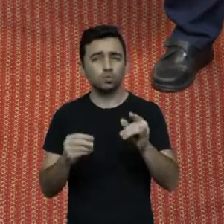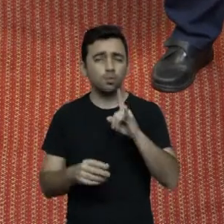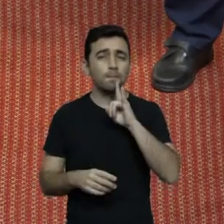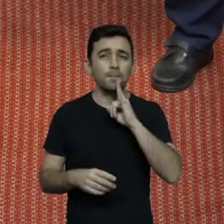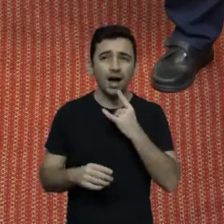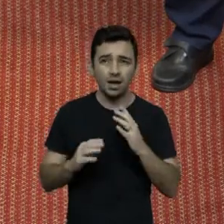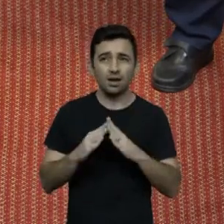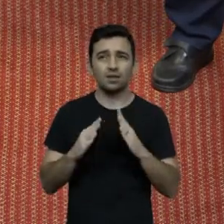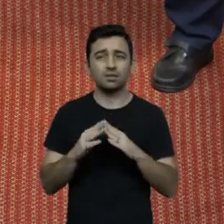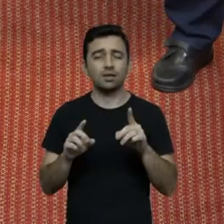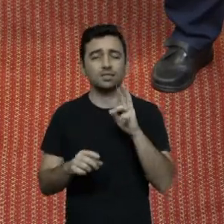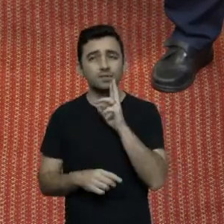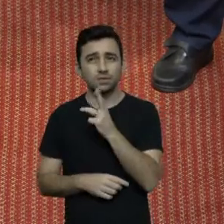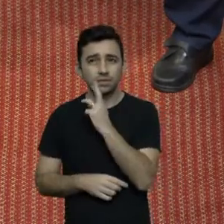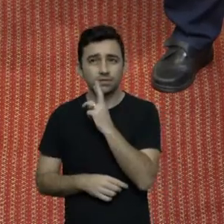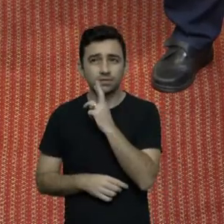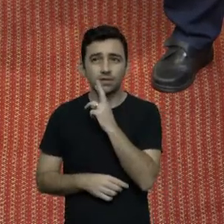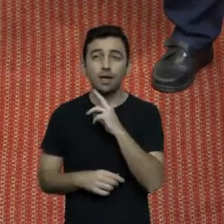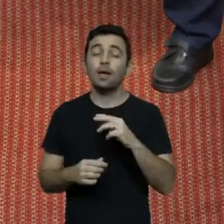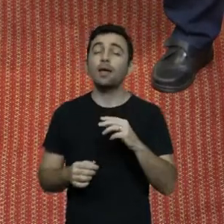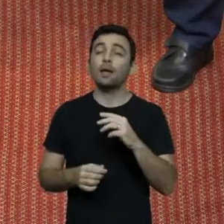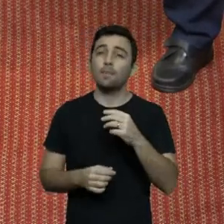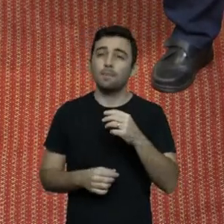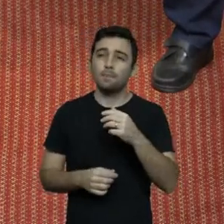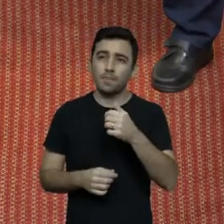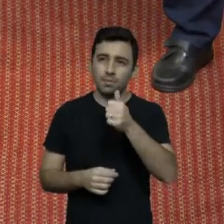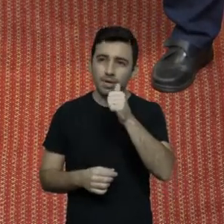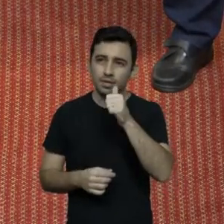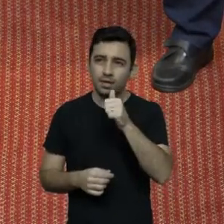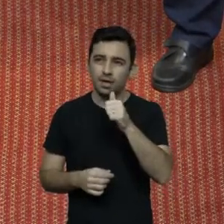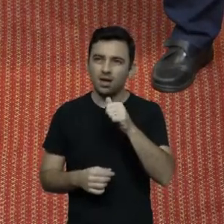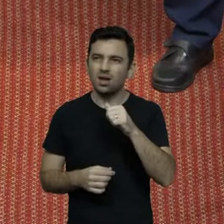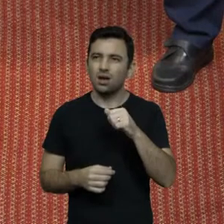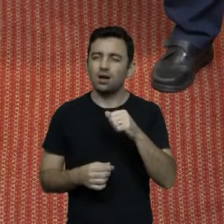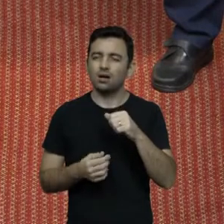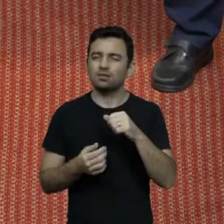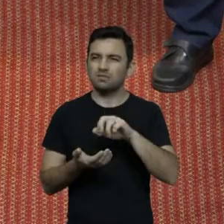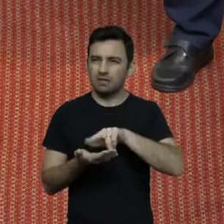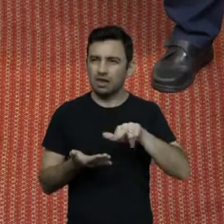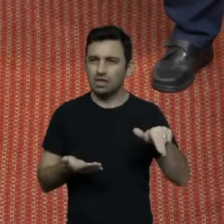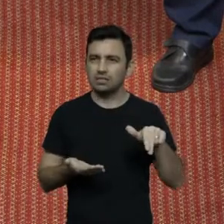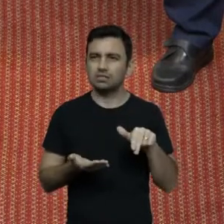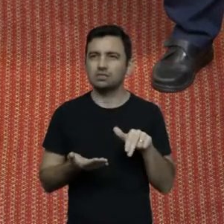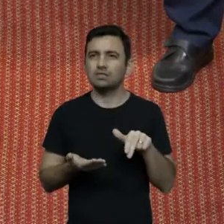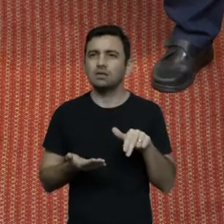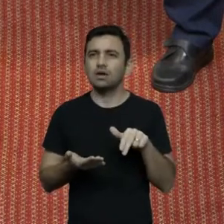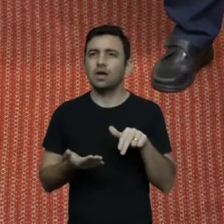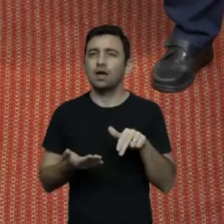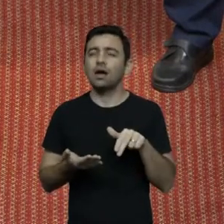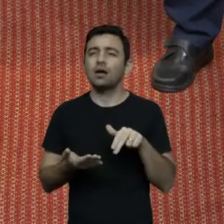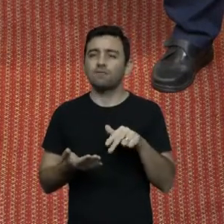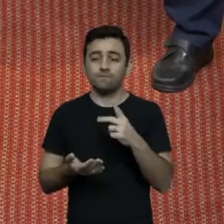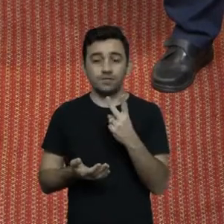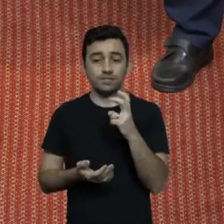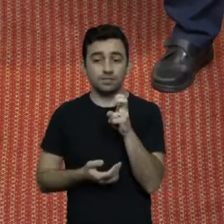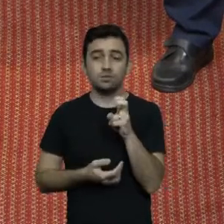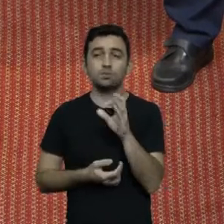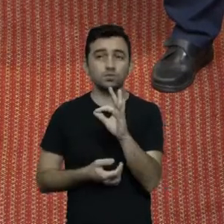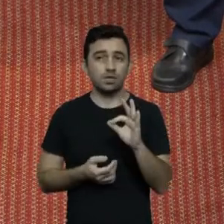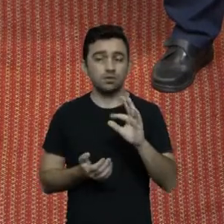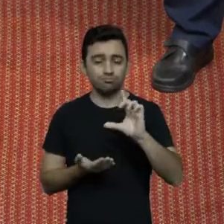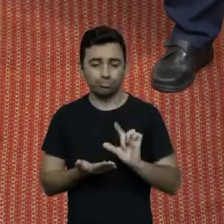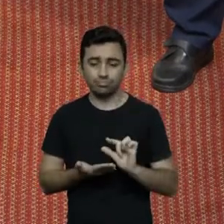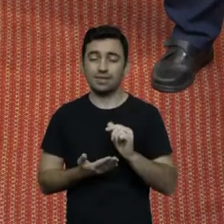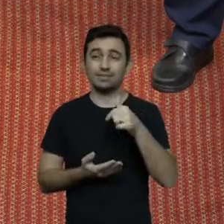restaurantes e as bebidas quentes whisky tá baixando de 25 para CEF o mesmo